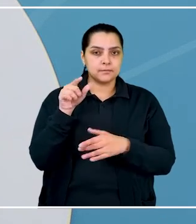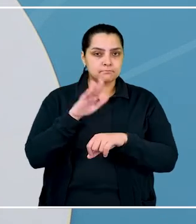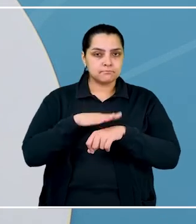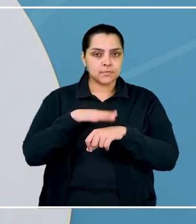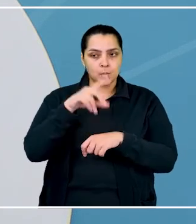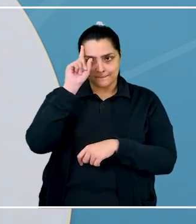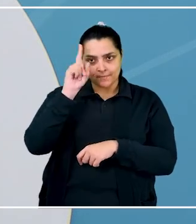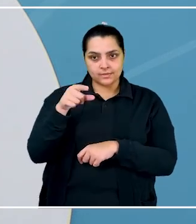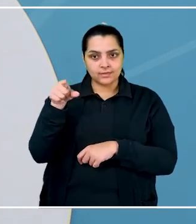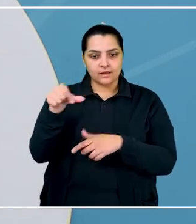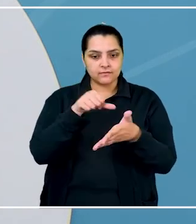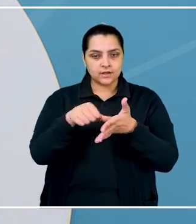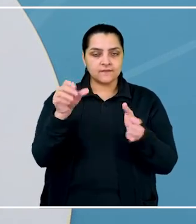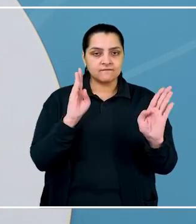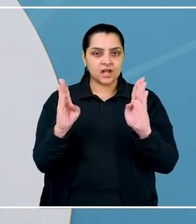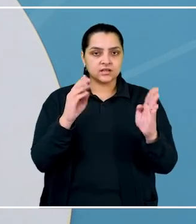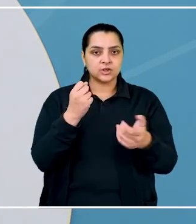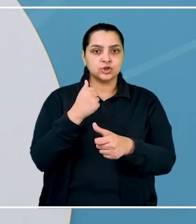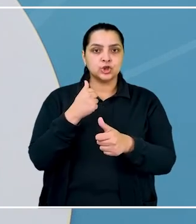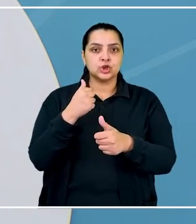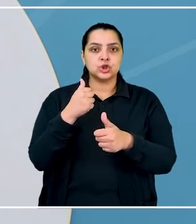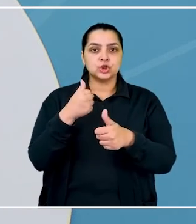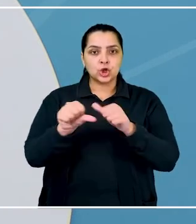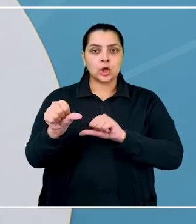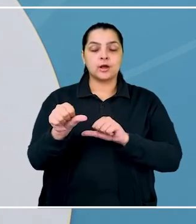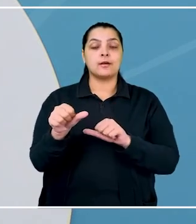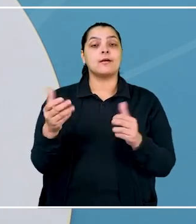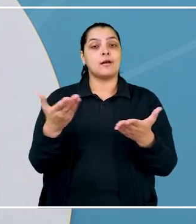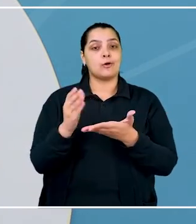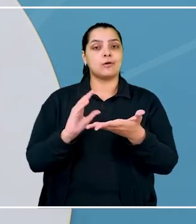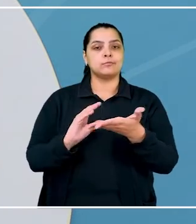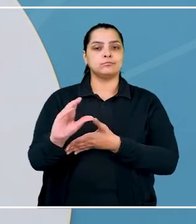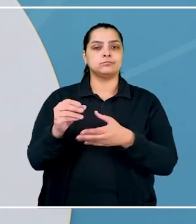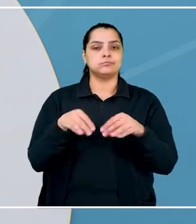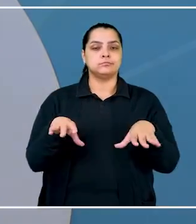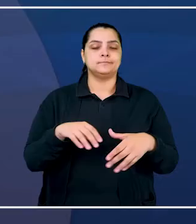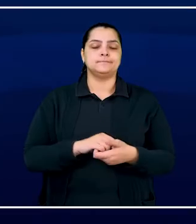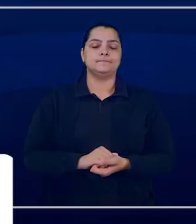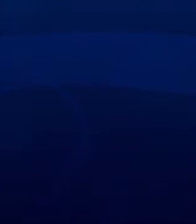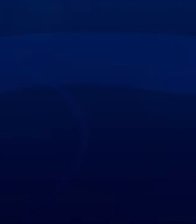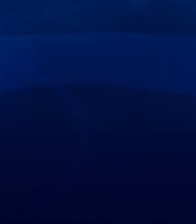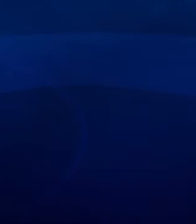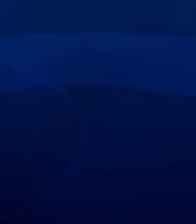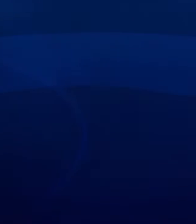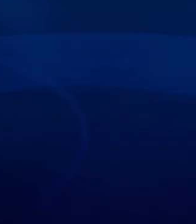orientado a trocar a etiqueta de validade de produtos vencidos. A gente volta em instantes.